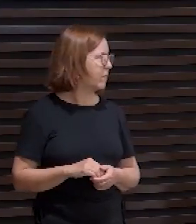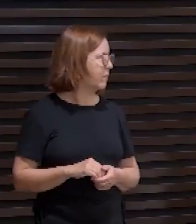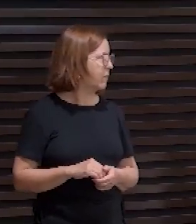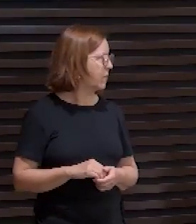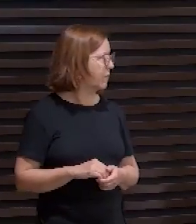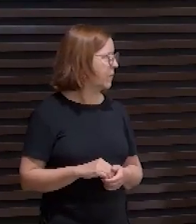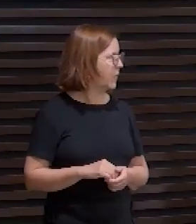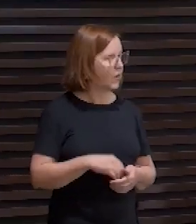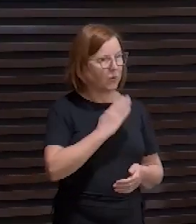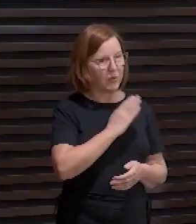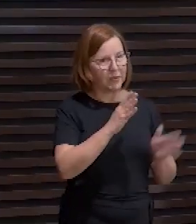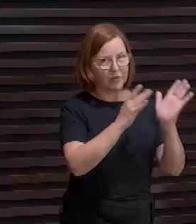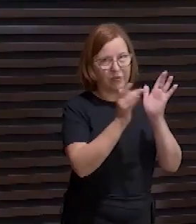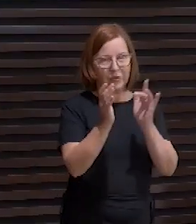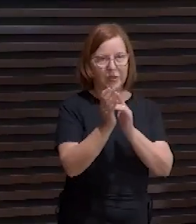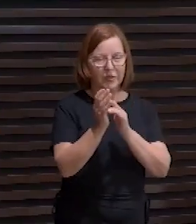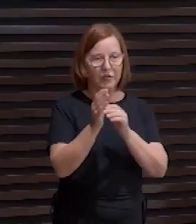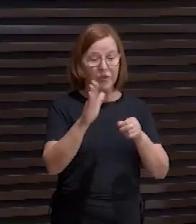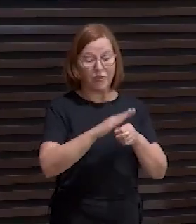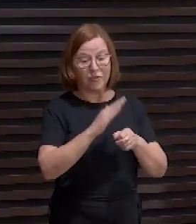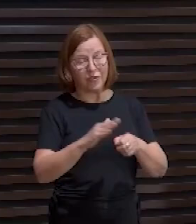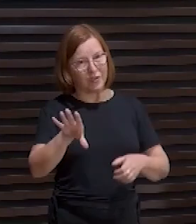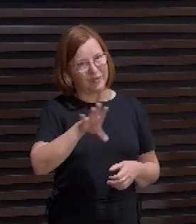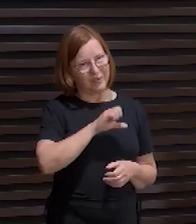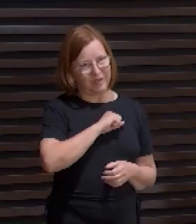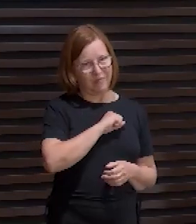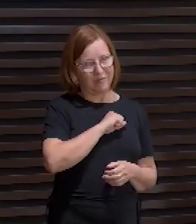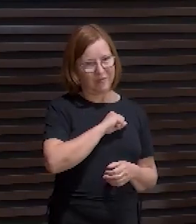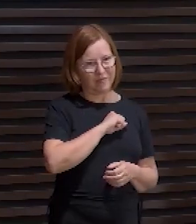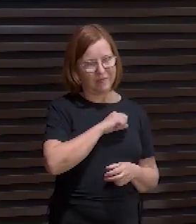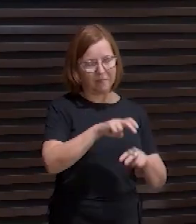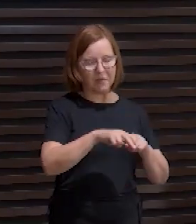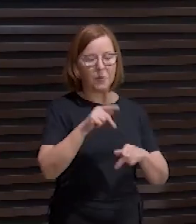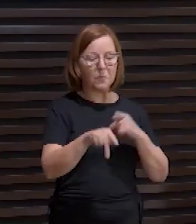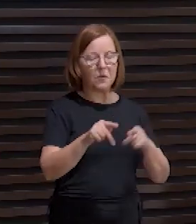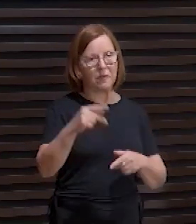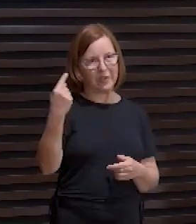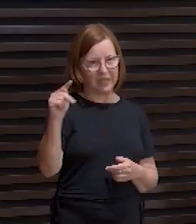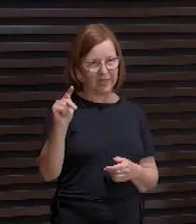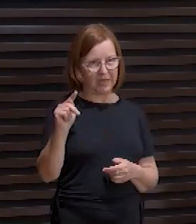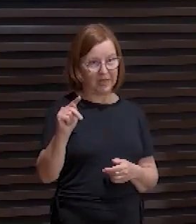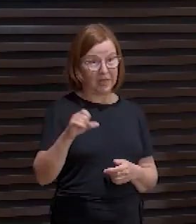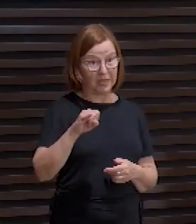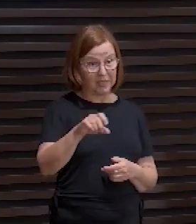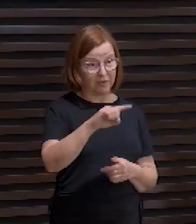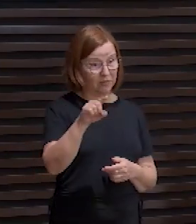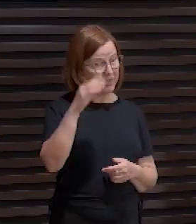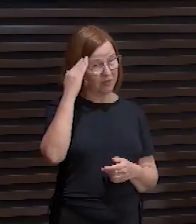Jesus estava encharcado por amor à noiva dele. E se você não entende o tamanho do amor que você foi